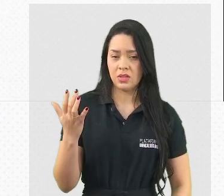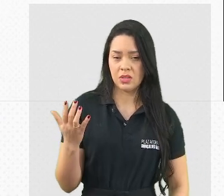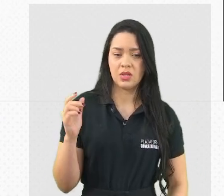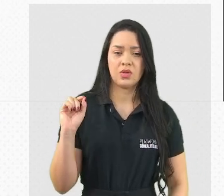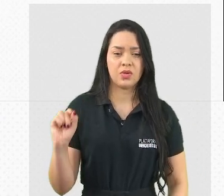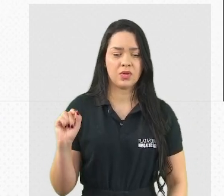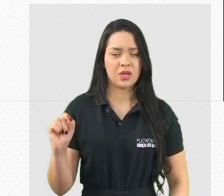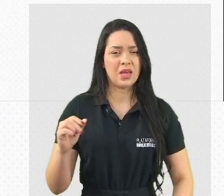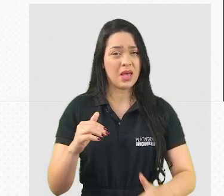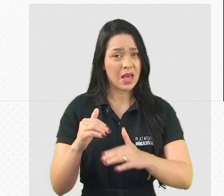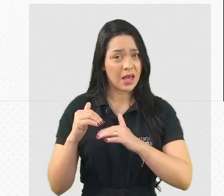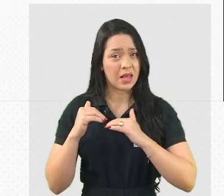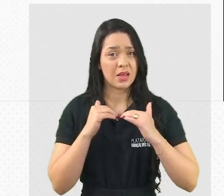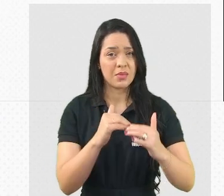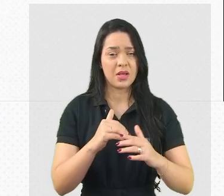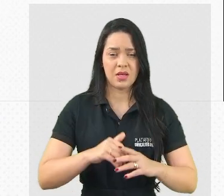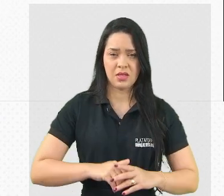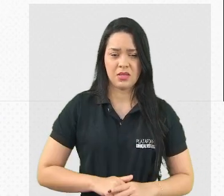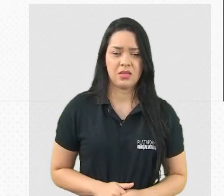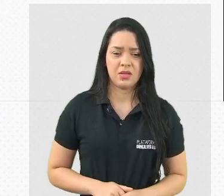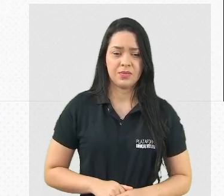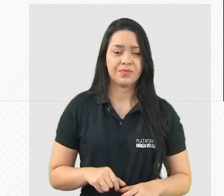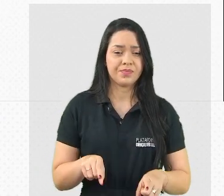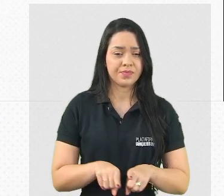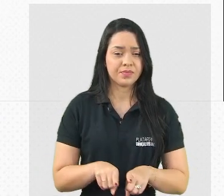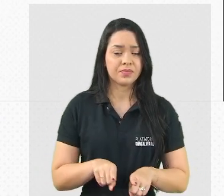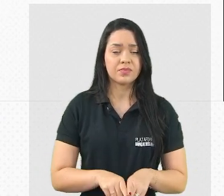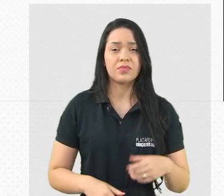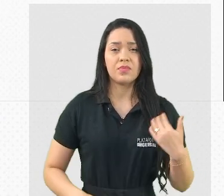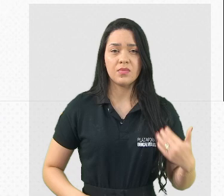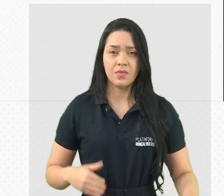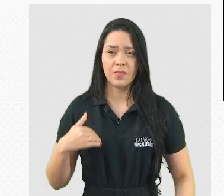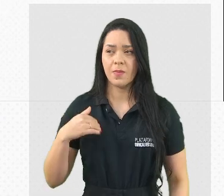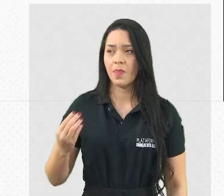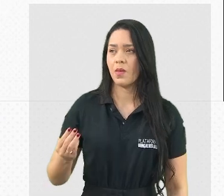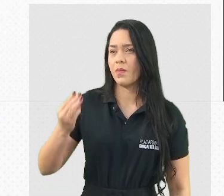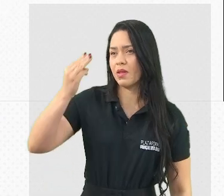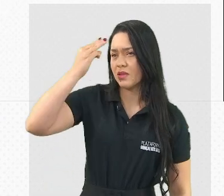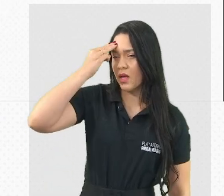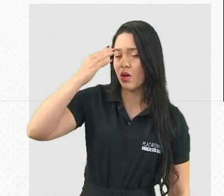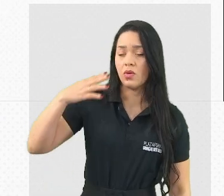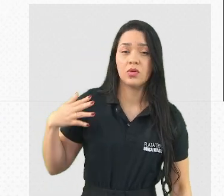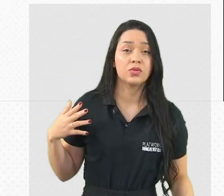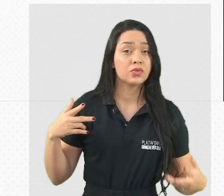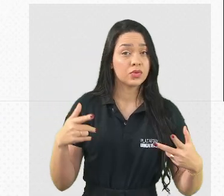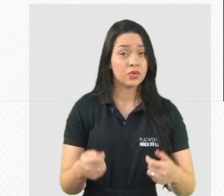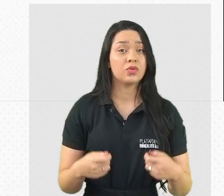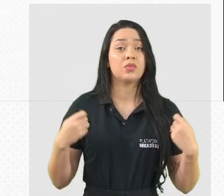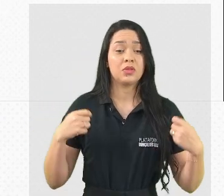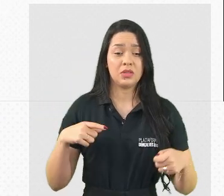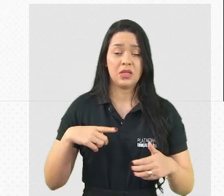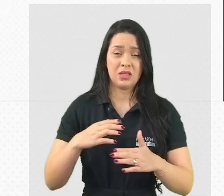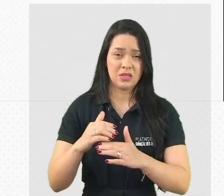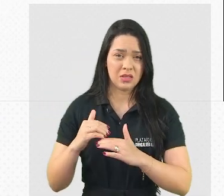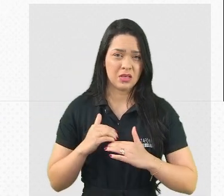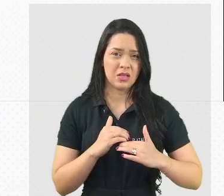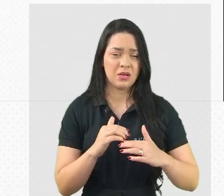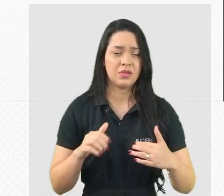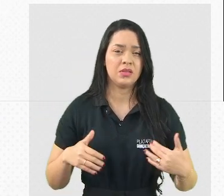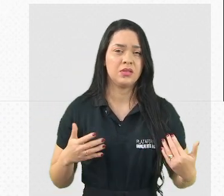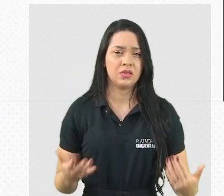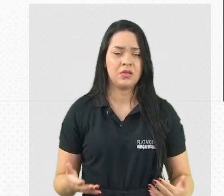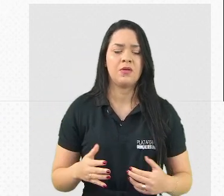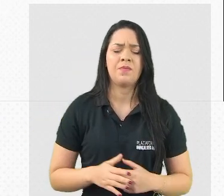quê? Equilibrada. Tanto no físico, quanto no mental, tudo tem que ter um certo equilíbrio.